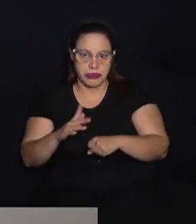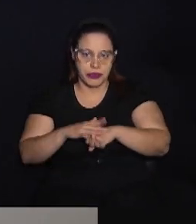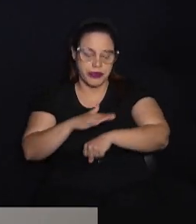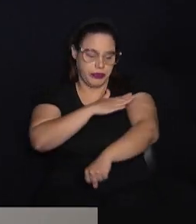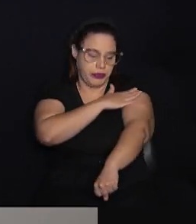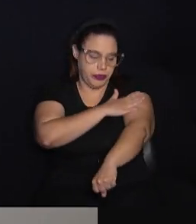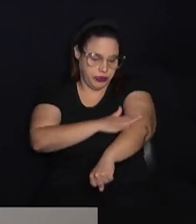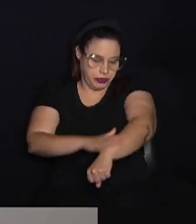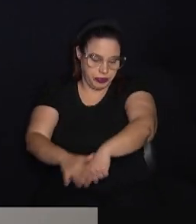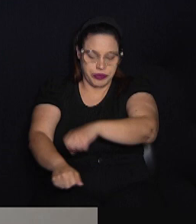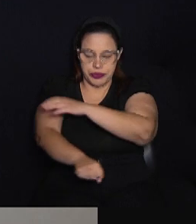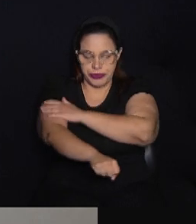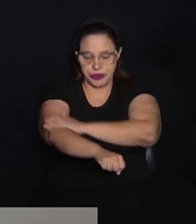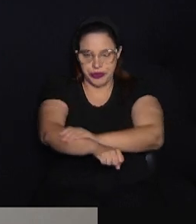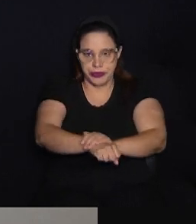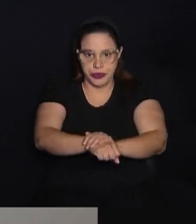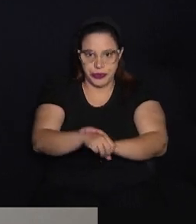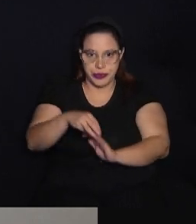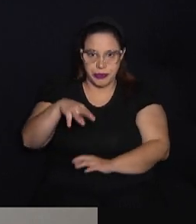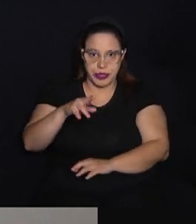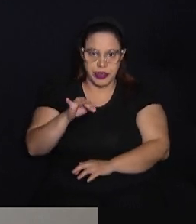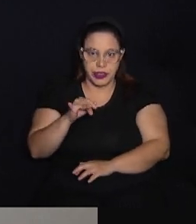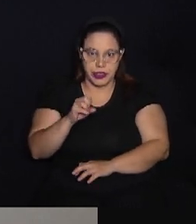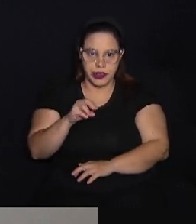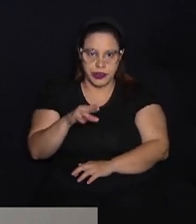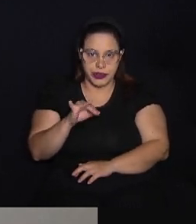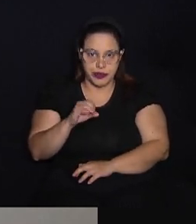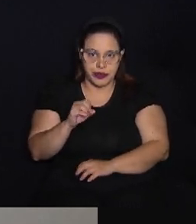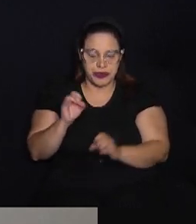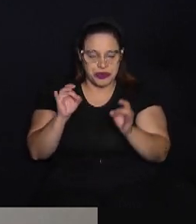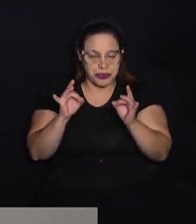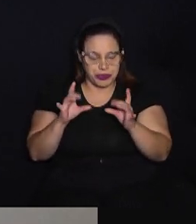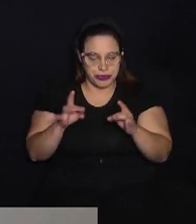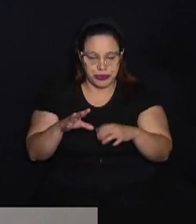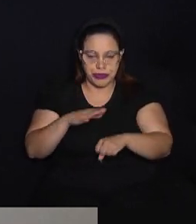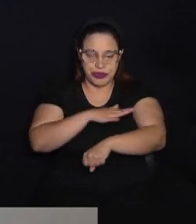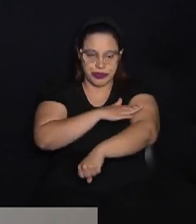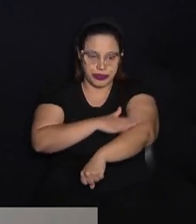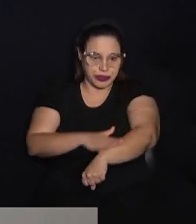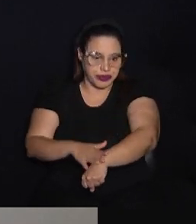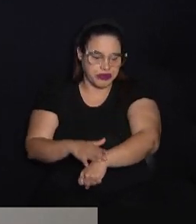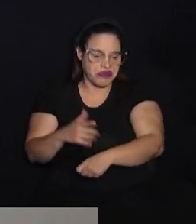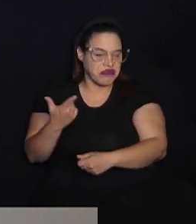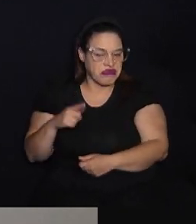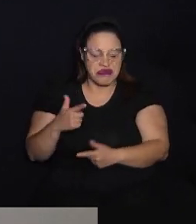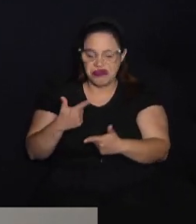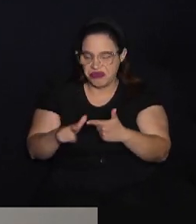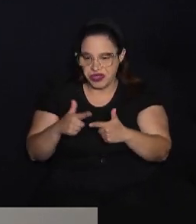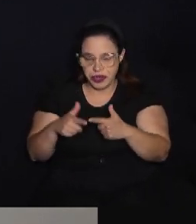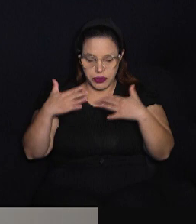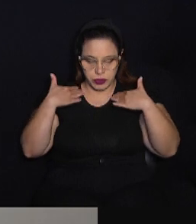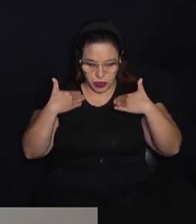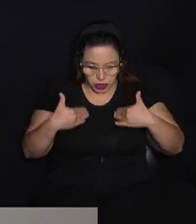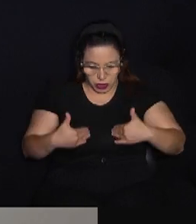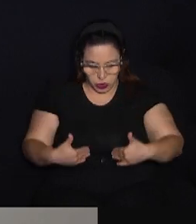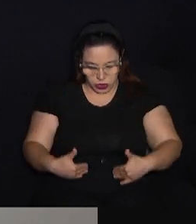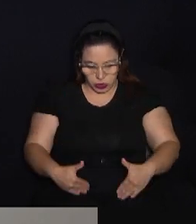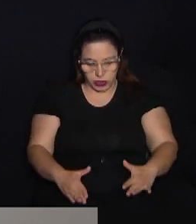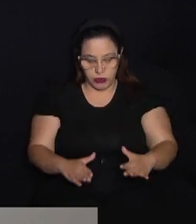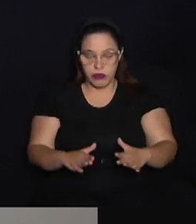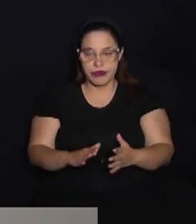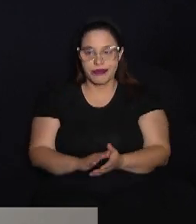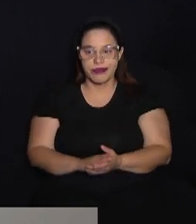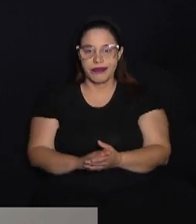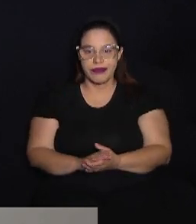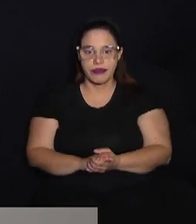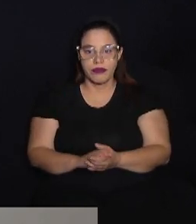pele. É uma lesão de melanócito, que é uma célula específica da pele. Então, ele não traz nenhum prejuízo sistêmico à saúde no